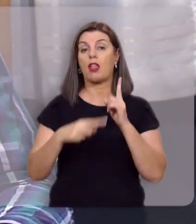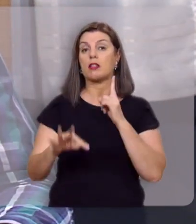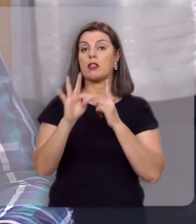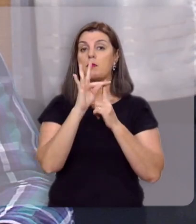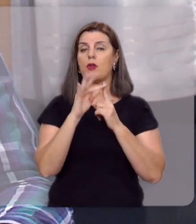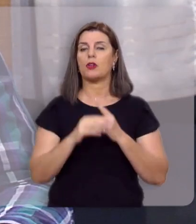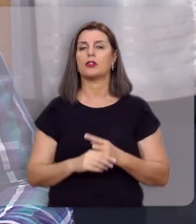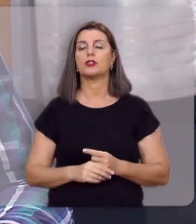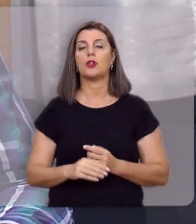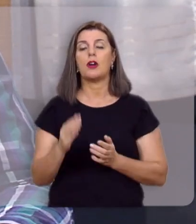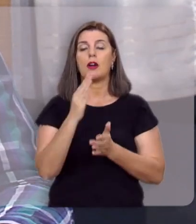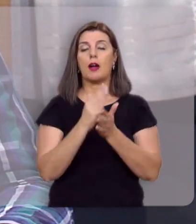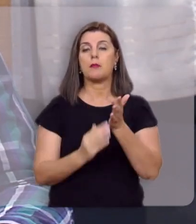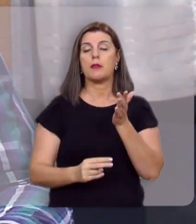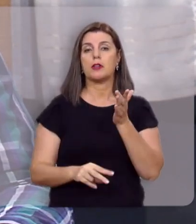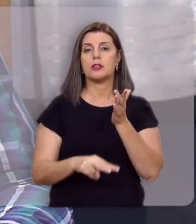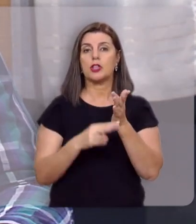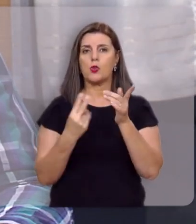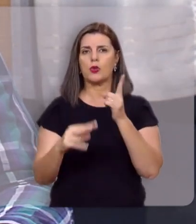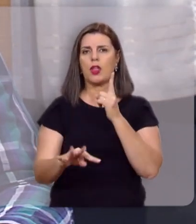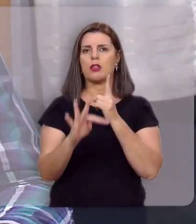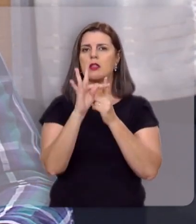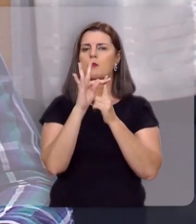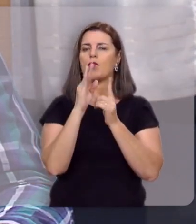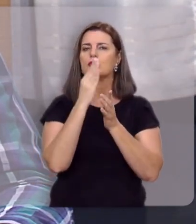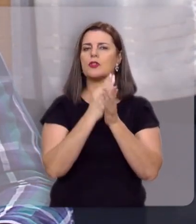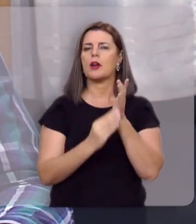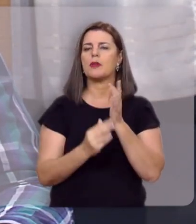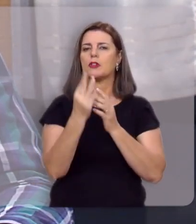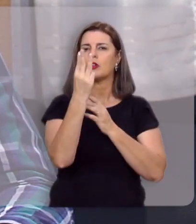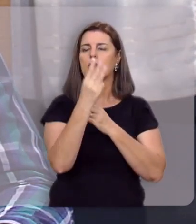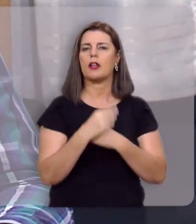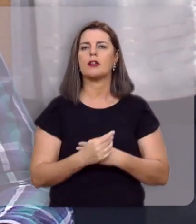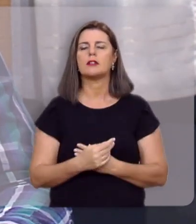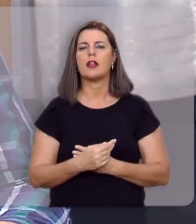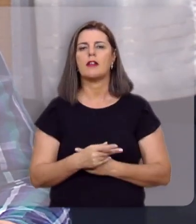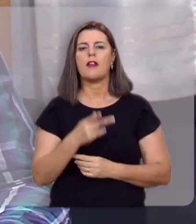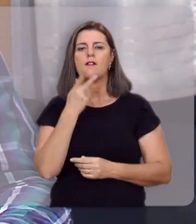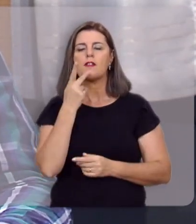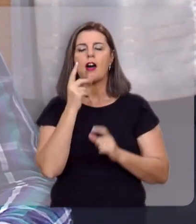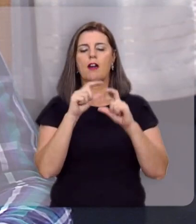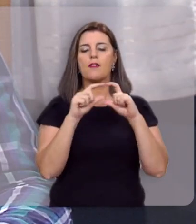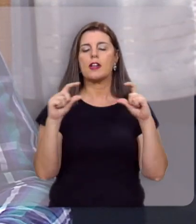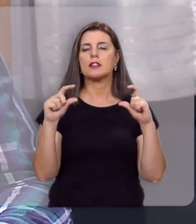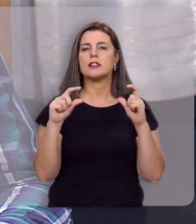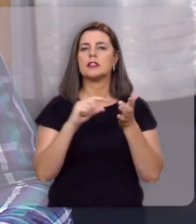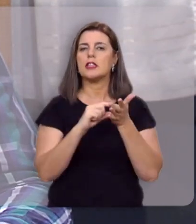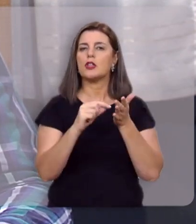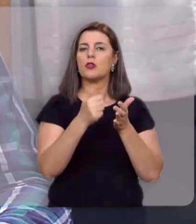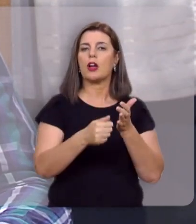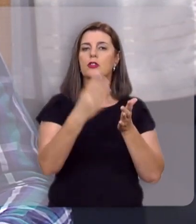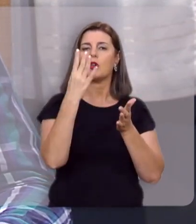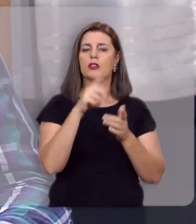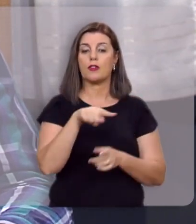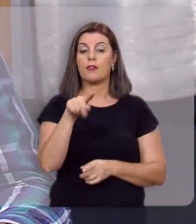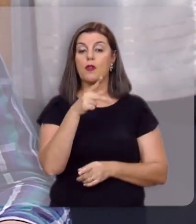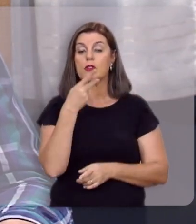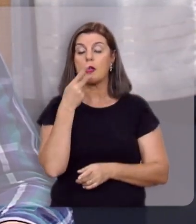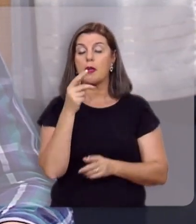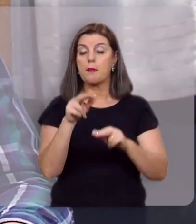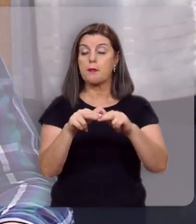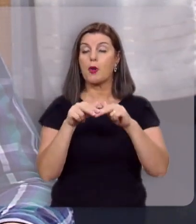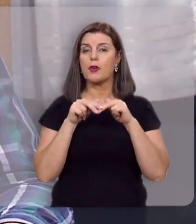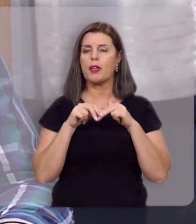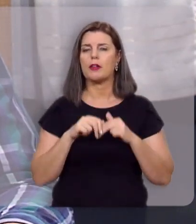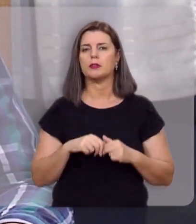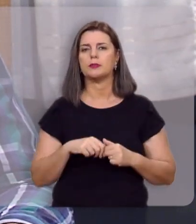disse a Timóteo, que está lá na segunda carta de Paulo a Timóteo, no capítulo 3, a partir do versículo de número 14. Ele diz assim: Tu,